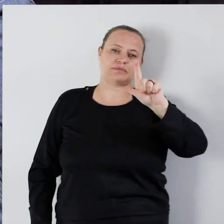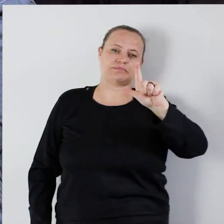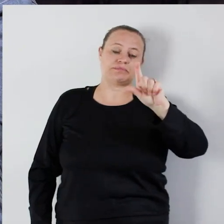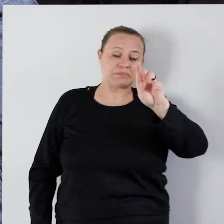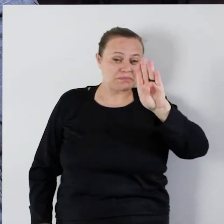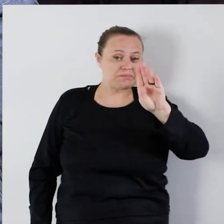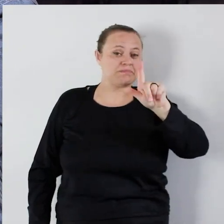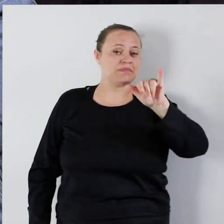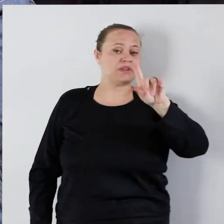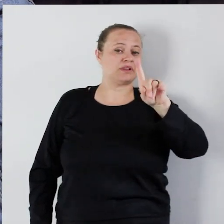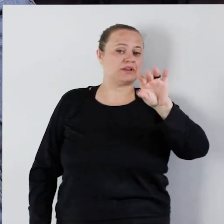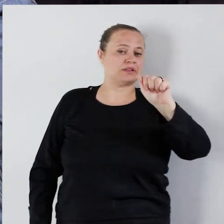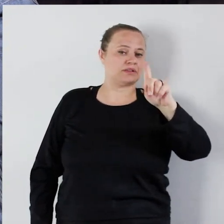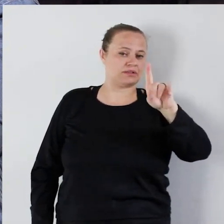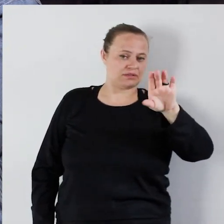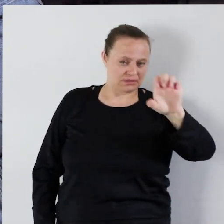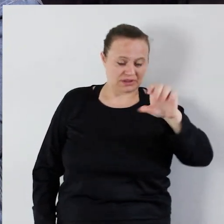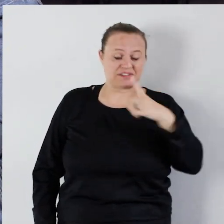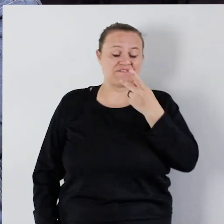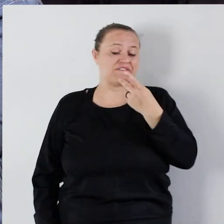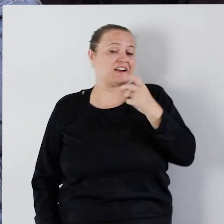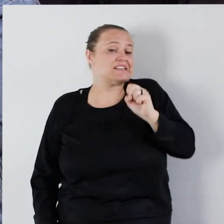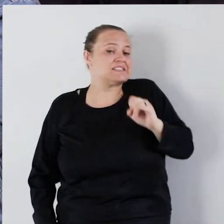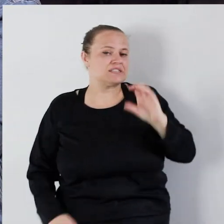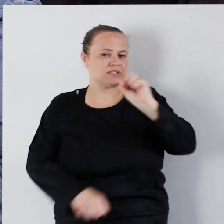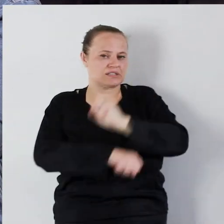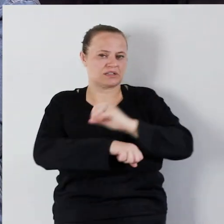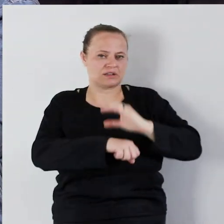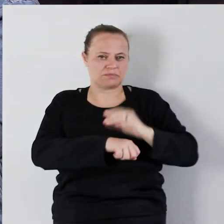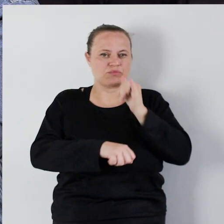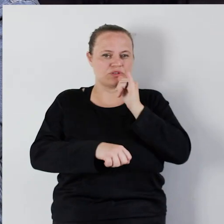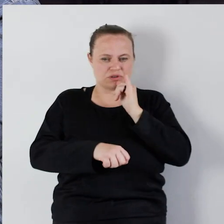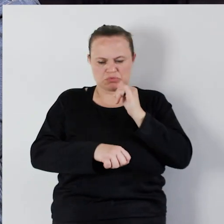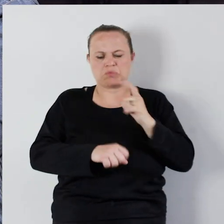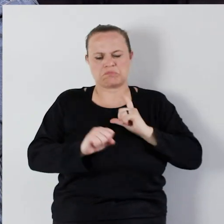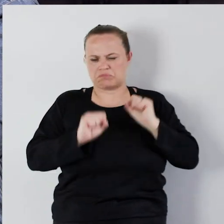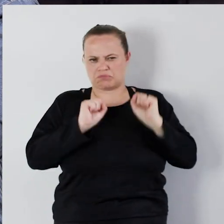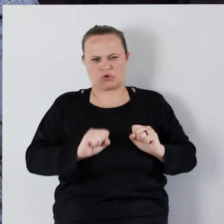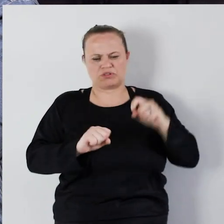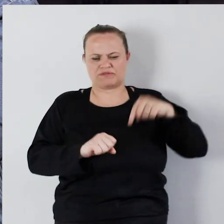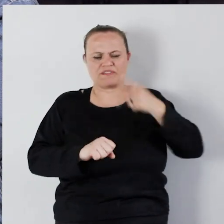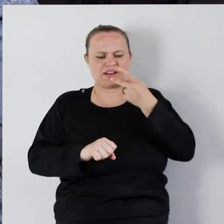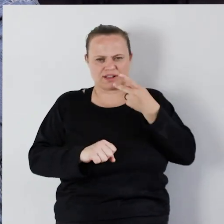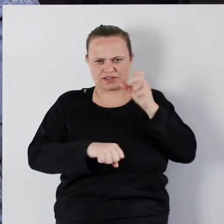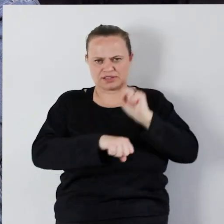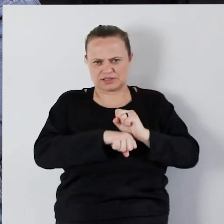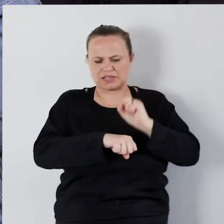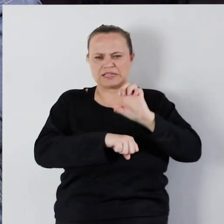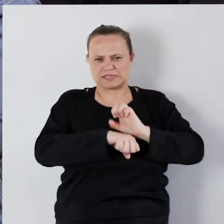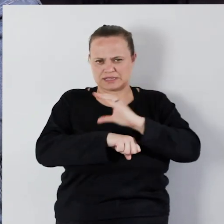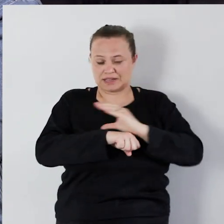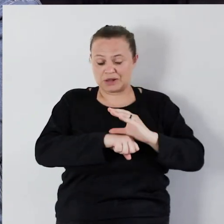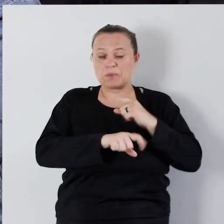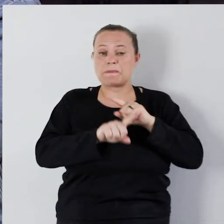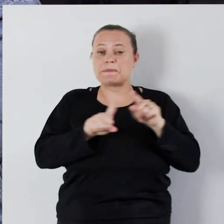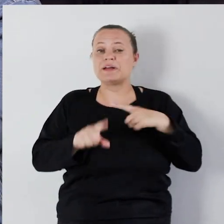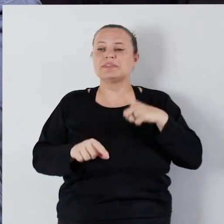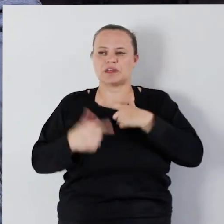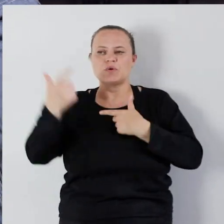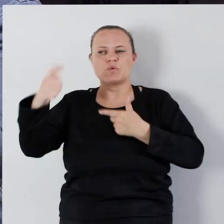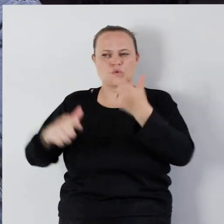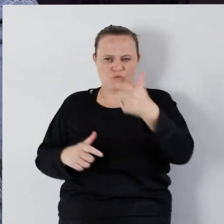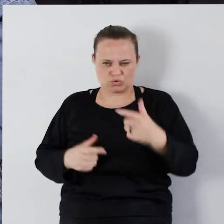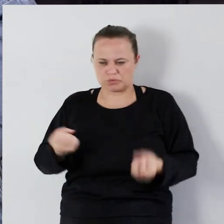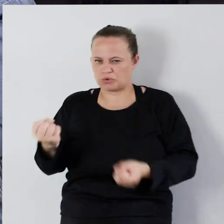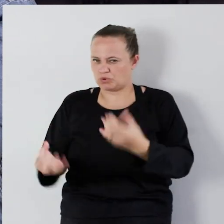nossa sustentabilidade, com a precarização do nosso trabalho e com a nossa produção, né? Ainda hoje, falando de Santa Catarina,